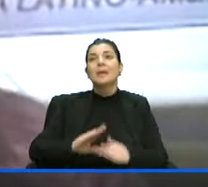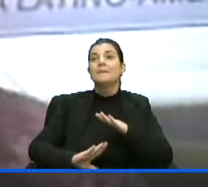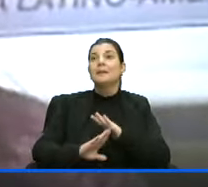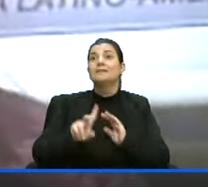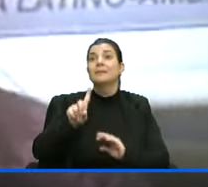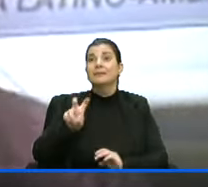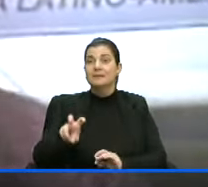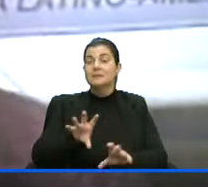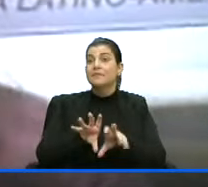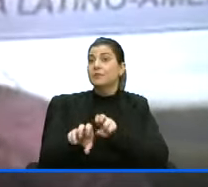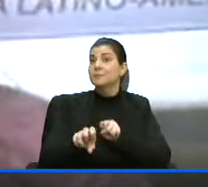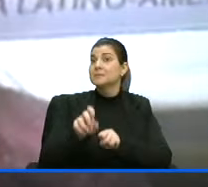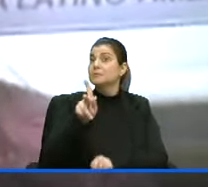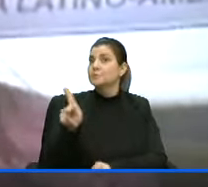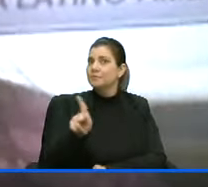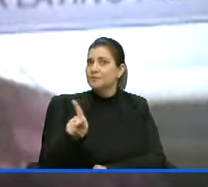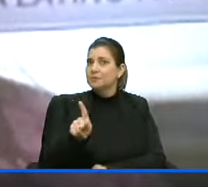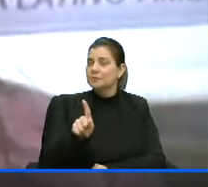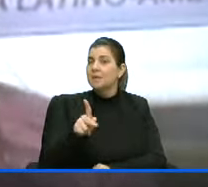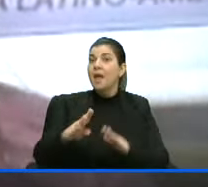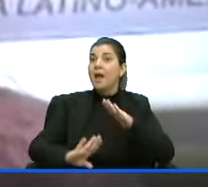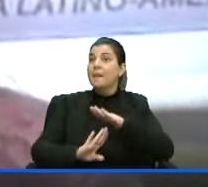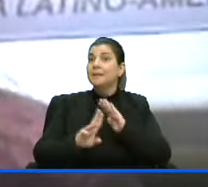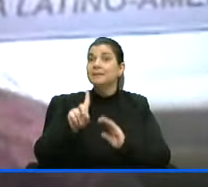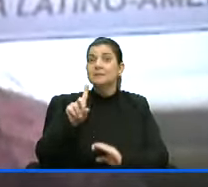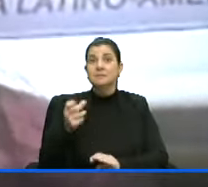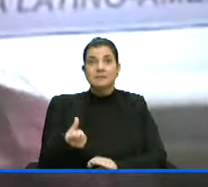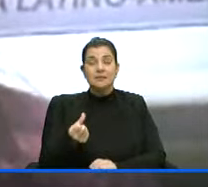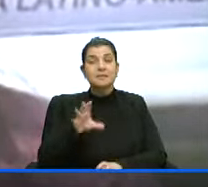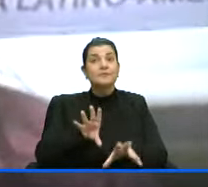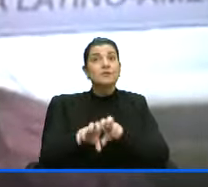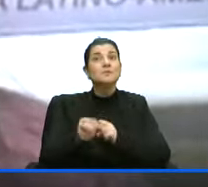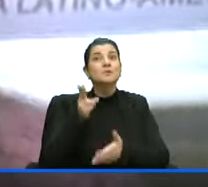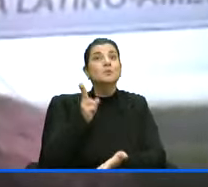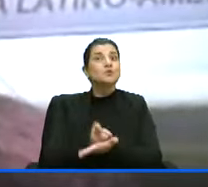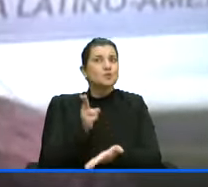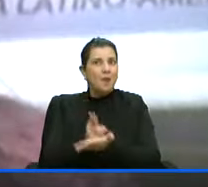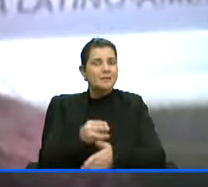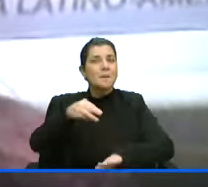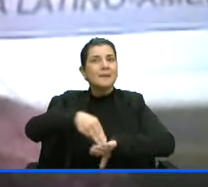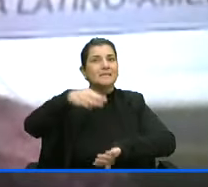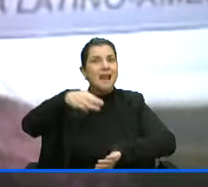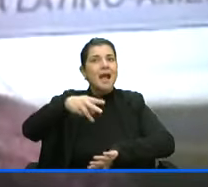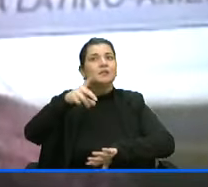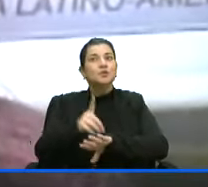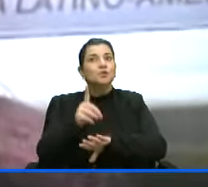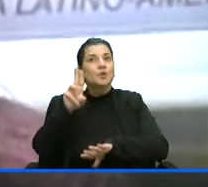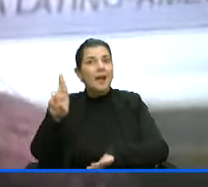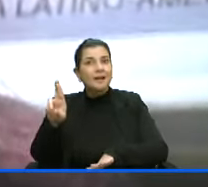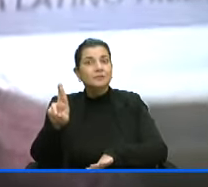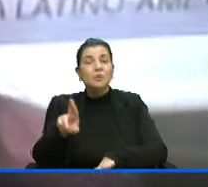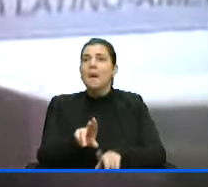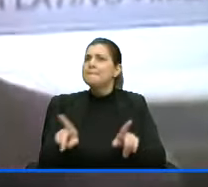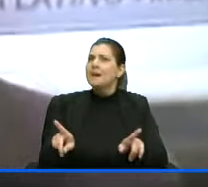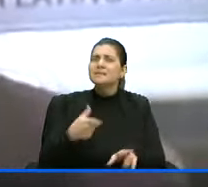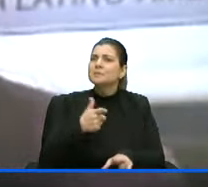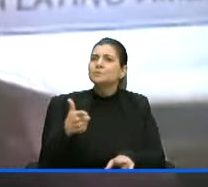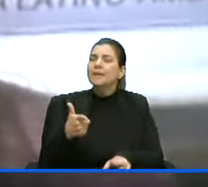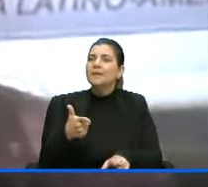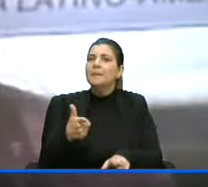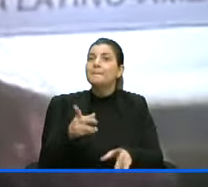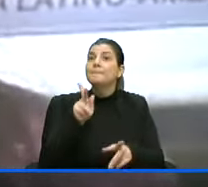de professores. A meta 16, a formação continuada em nível de mestrado e doutorado, se a gente não tem nem professores